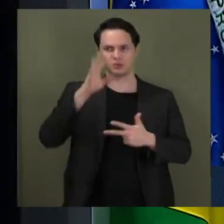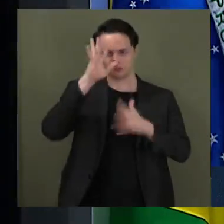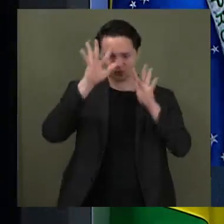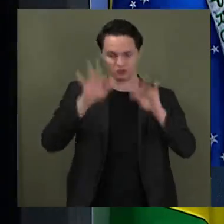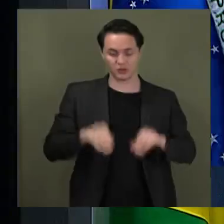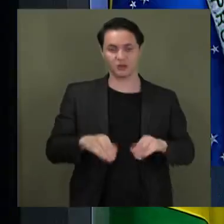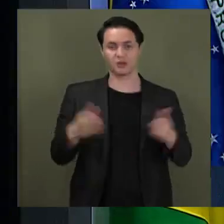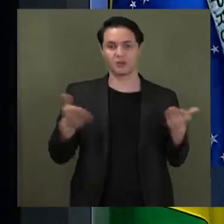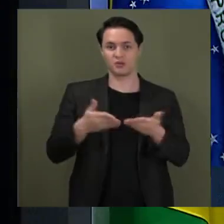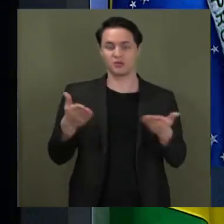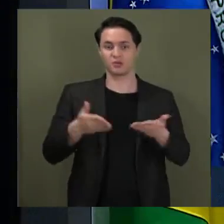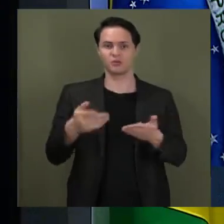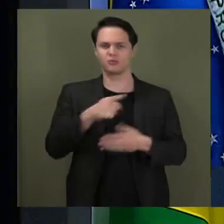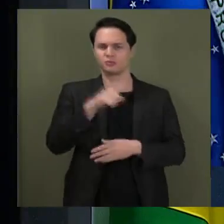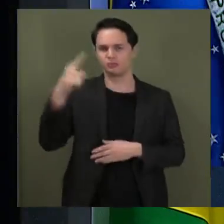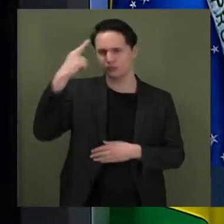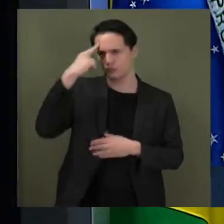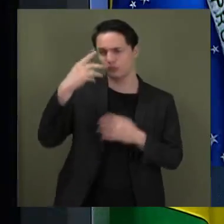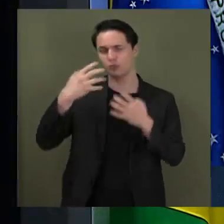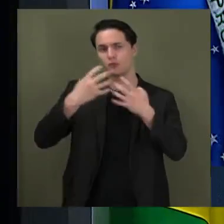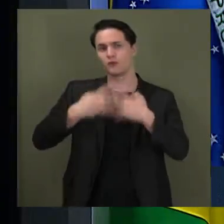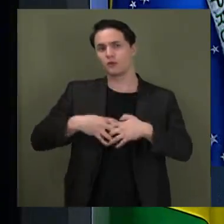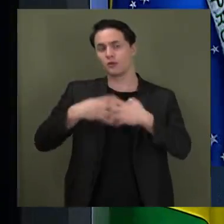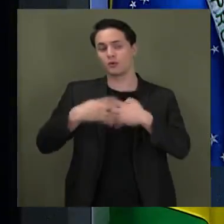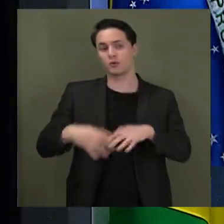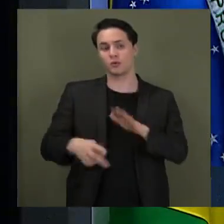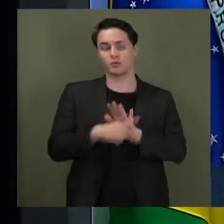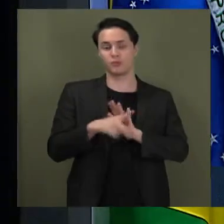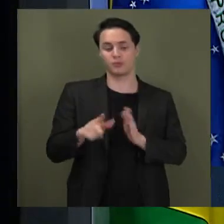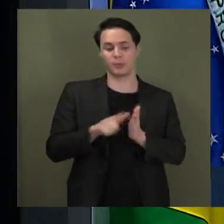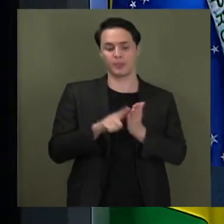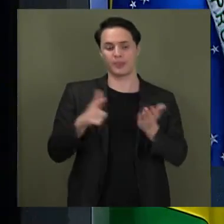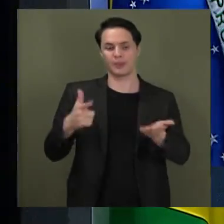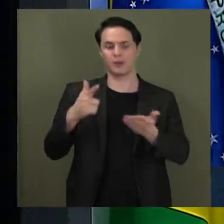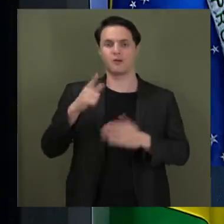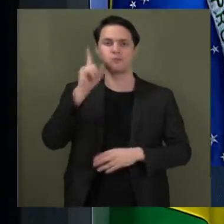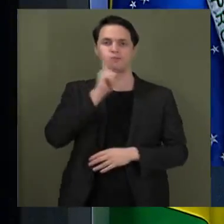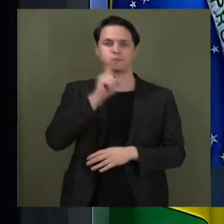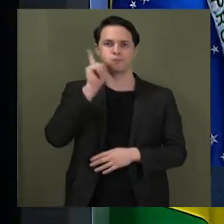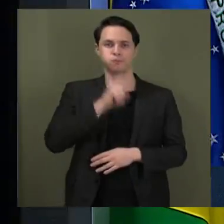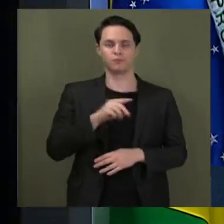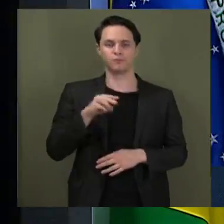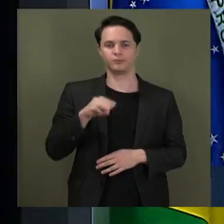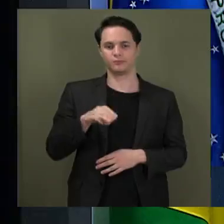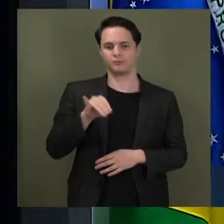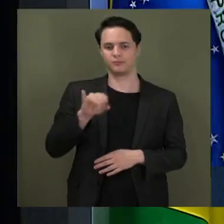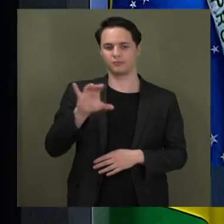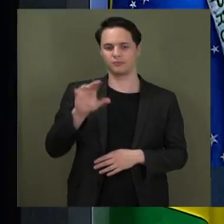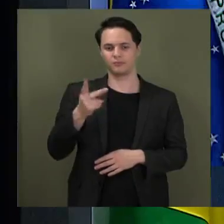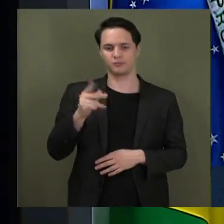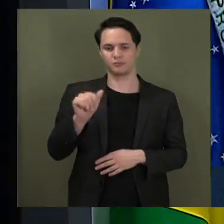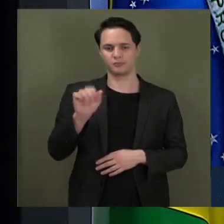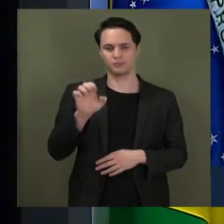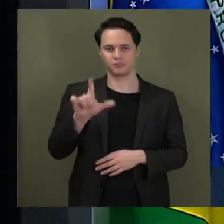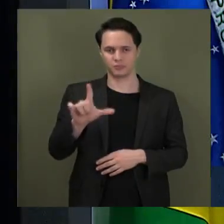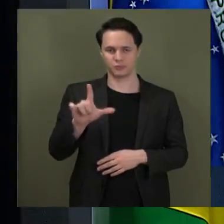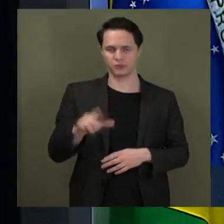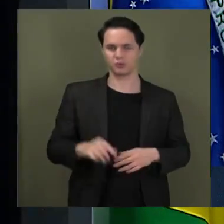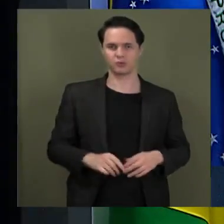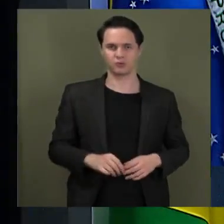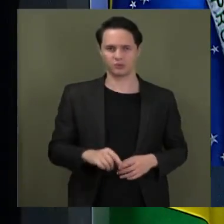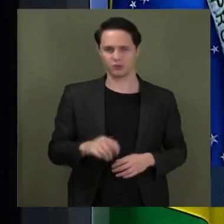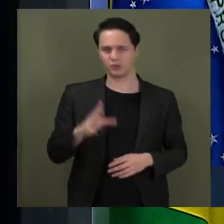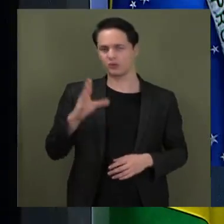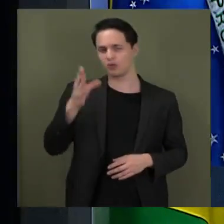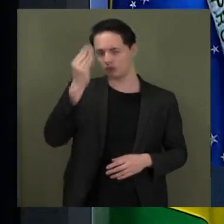meus pares uma das reflexões do jornalista americano Michael Shellenberger. Guardem